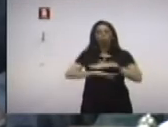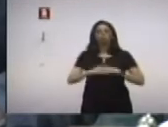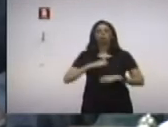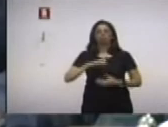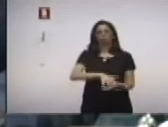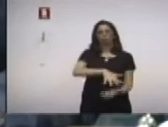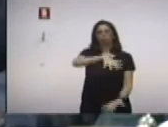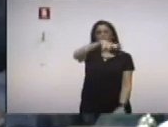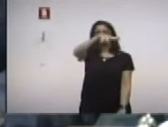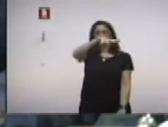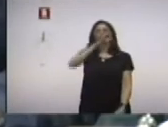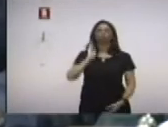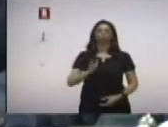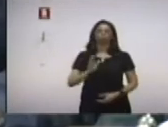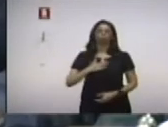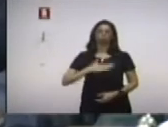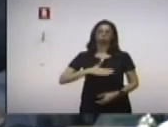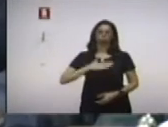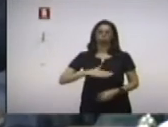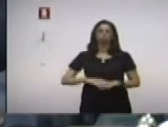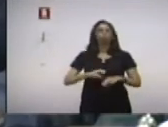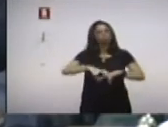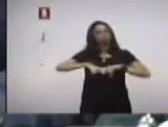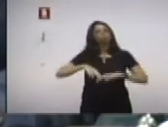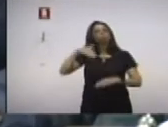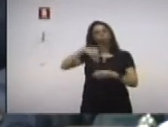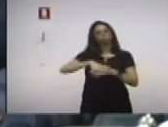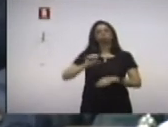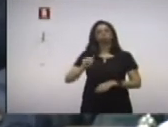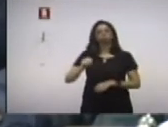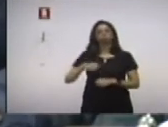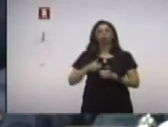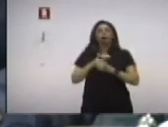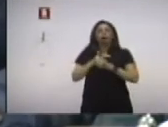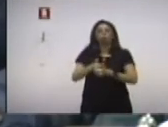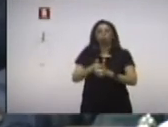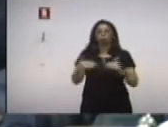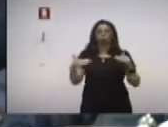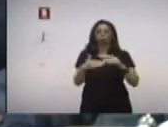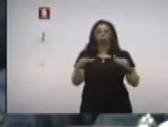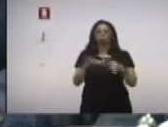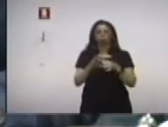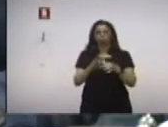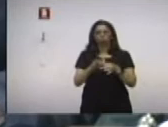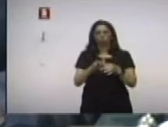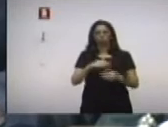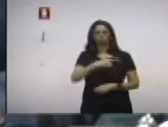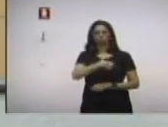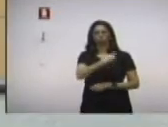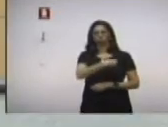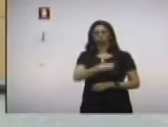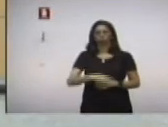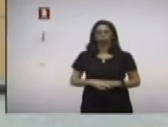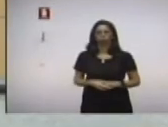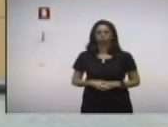para nossa população então eu volto é favorável seguindo voto do meu colega de RJ